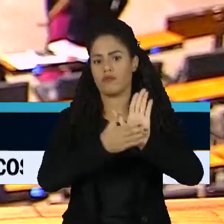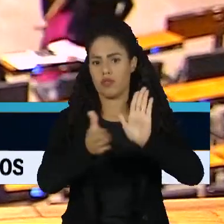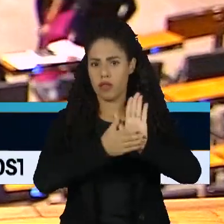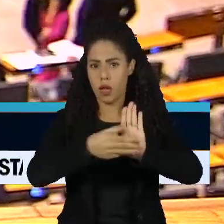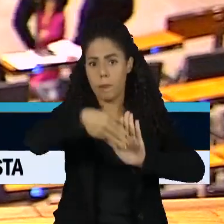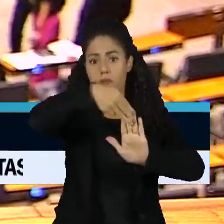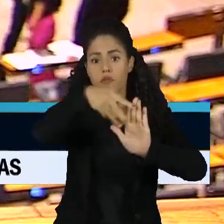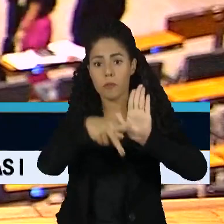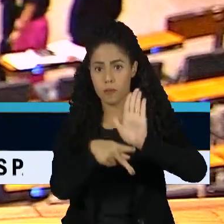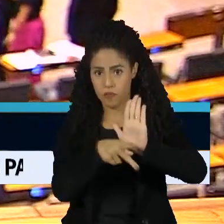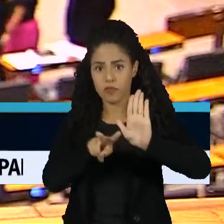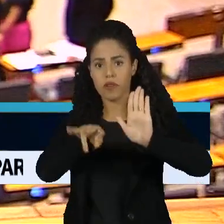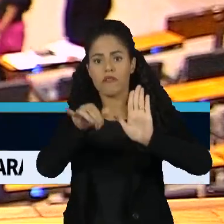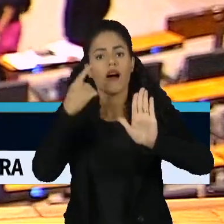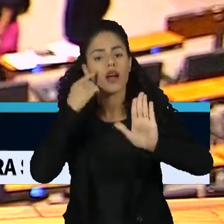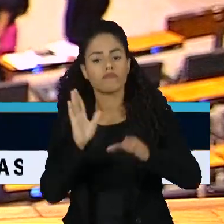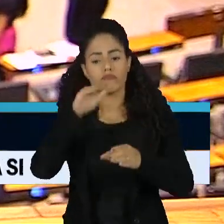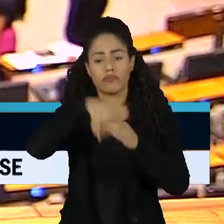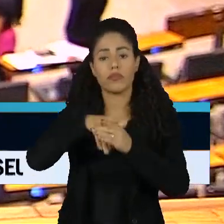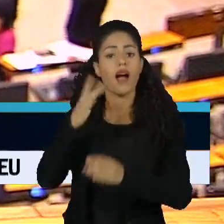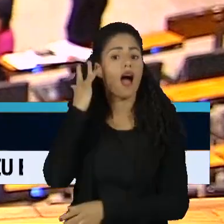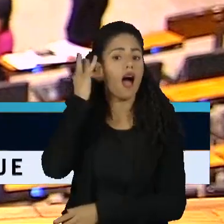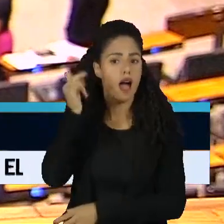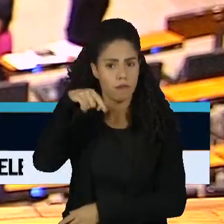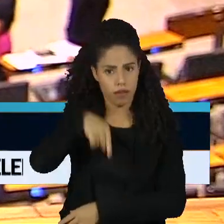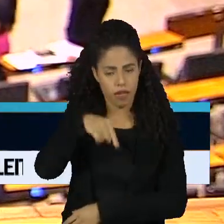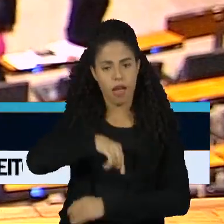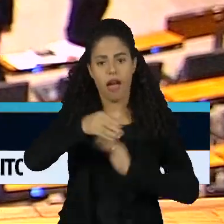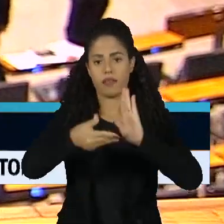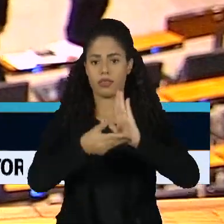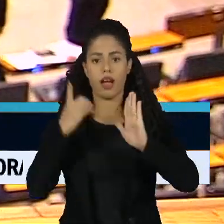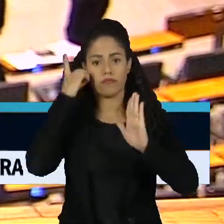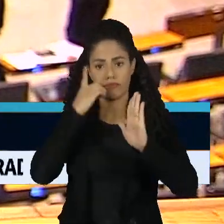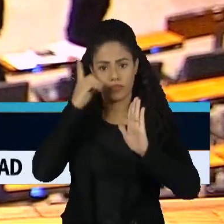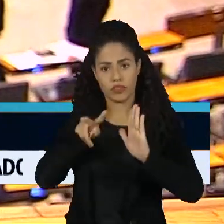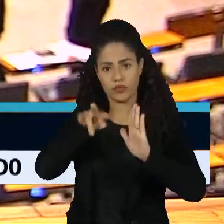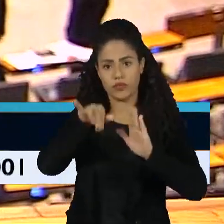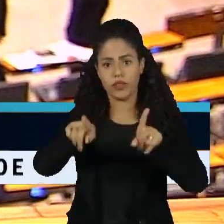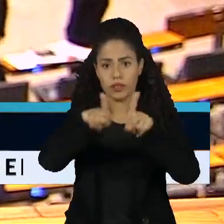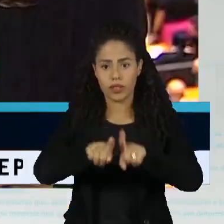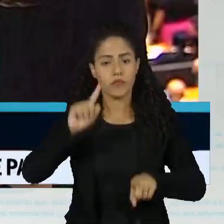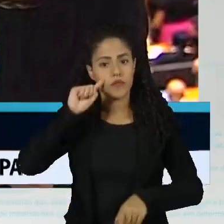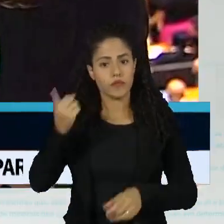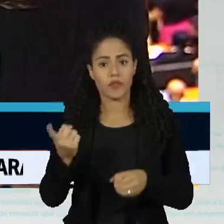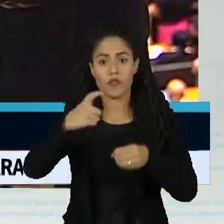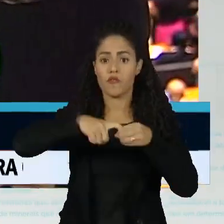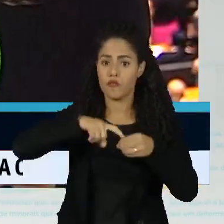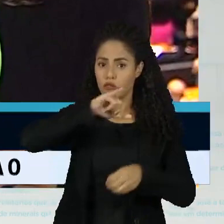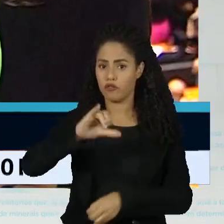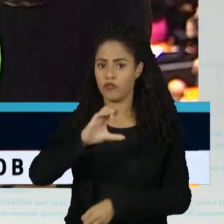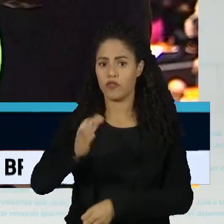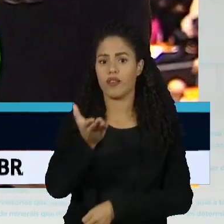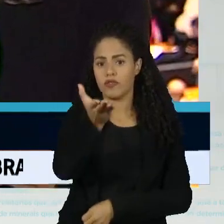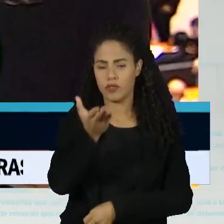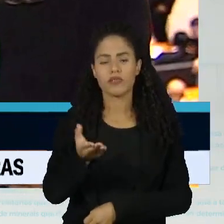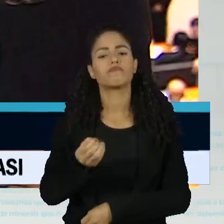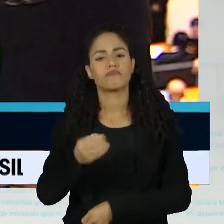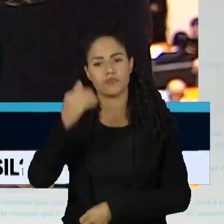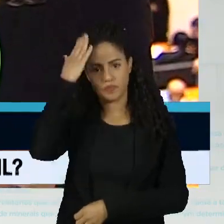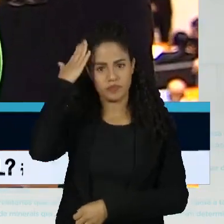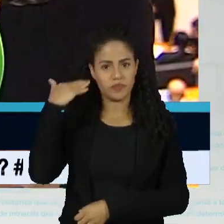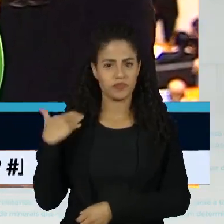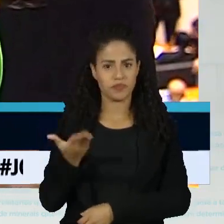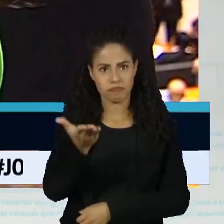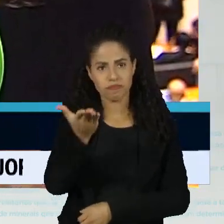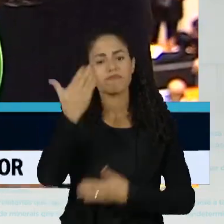a medida provisória deve ser votada amanhã aqui no plenário da Câmara dos Deputados volto com vocês aí no estúdio em São Paulo Karen